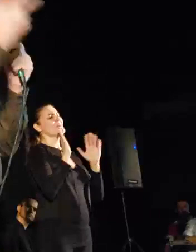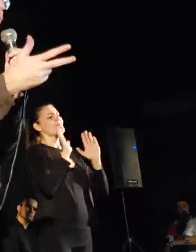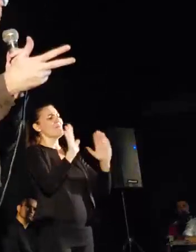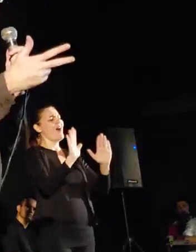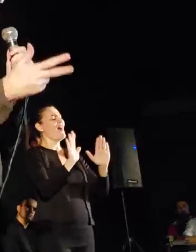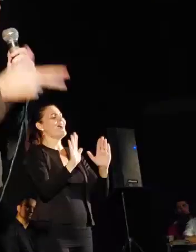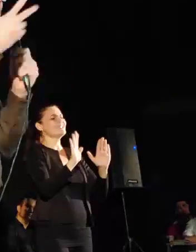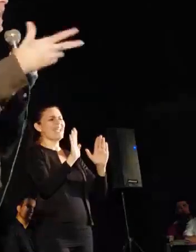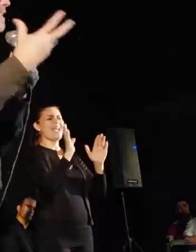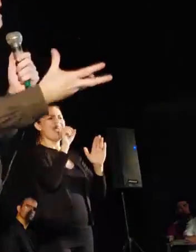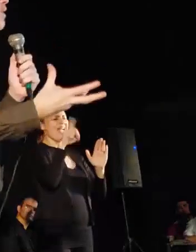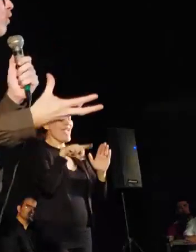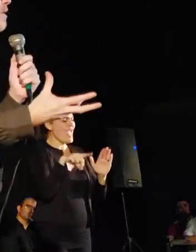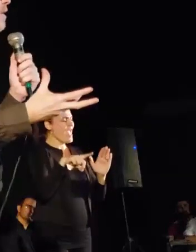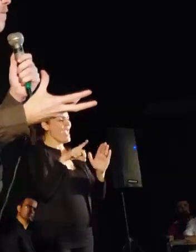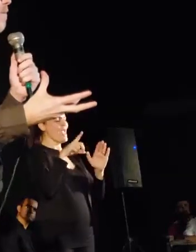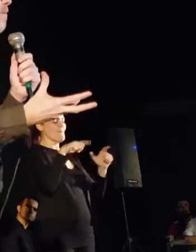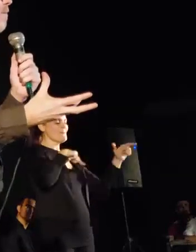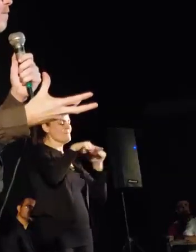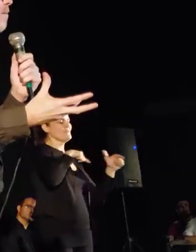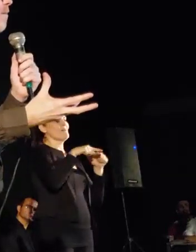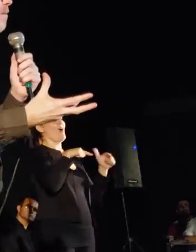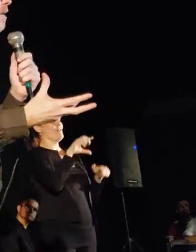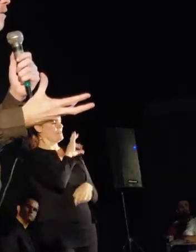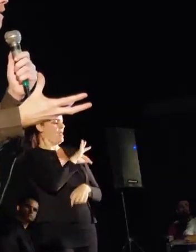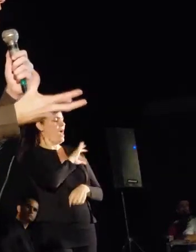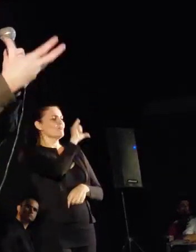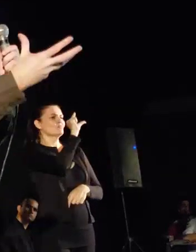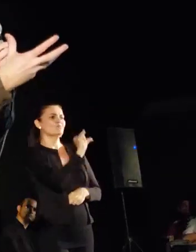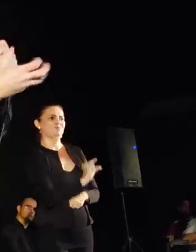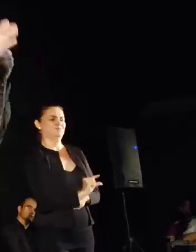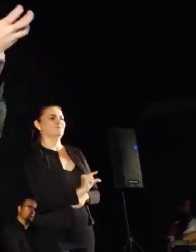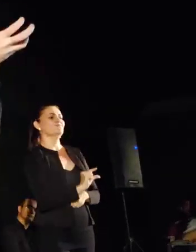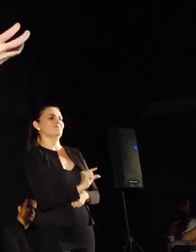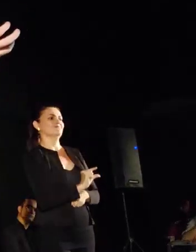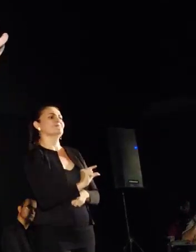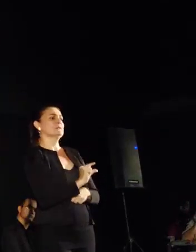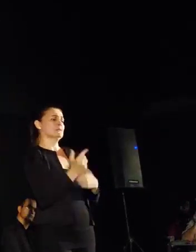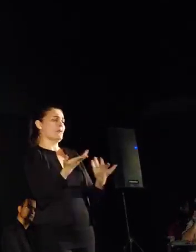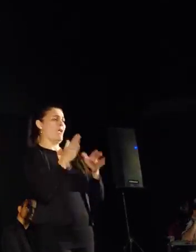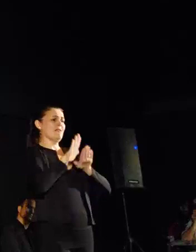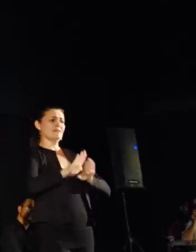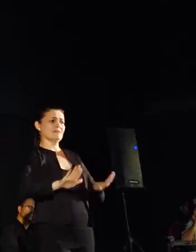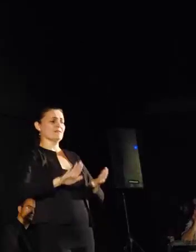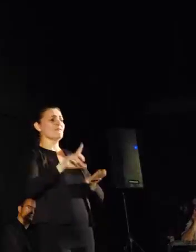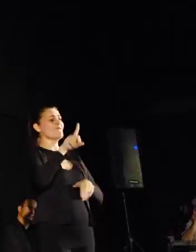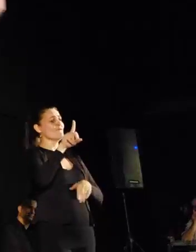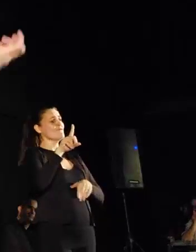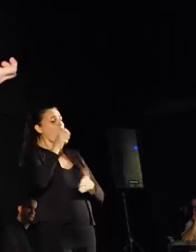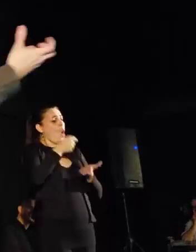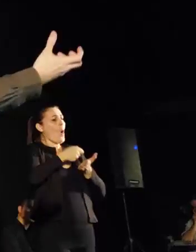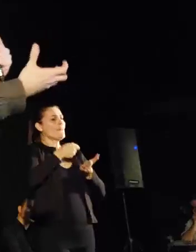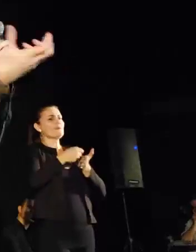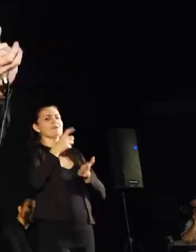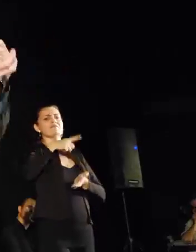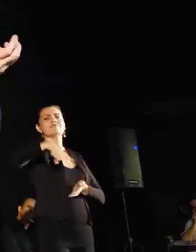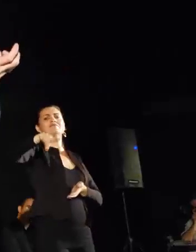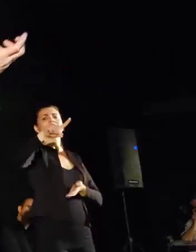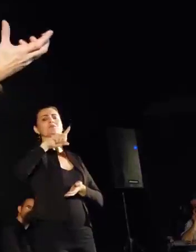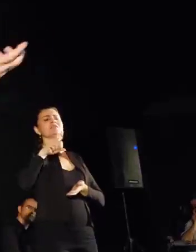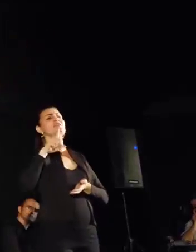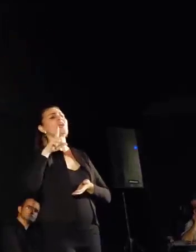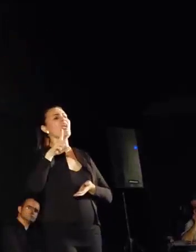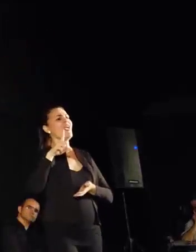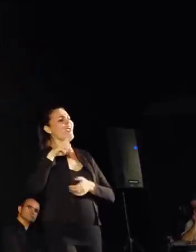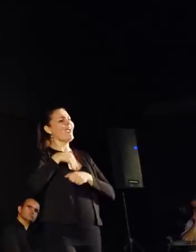subaproveitados, subempregos. Esta é a situação. Essa é a situação que obriga, então, que você tenha arranjos cada vez mais precarizados